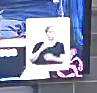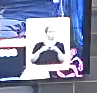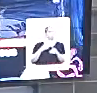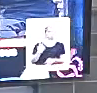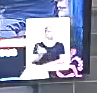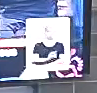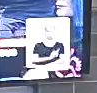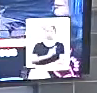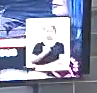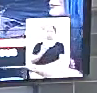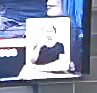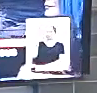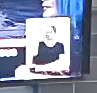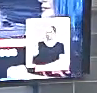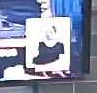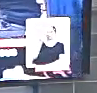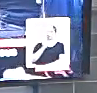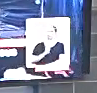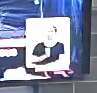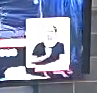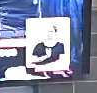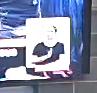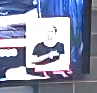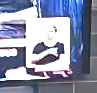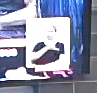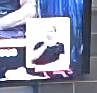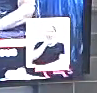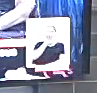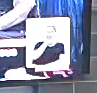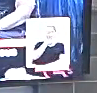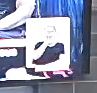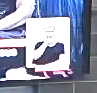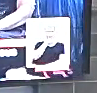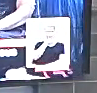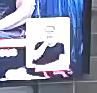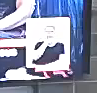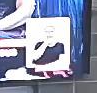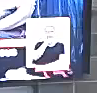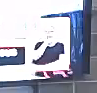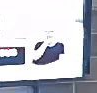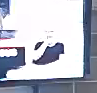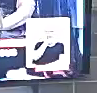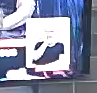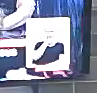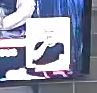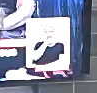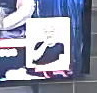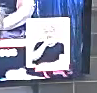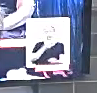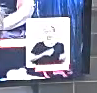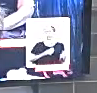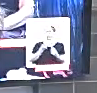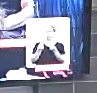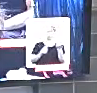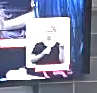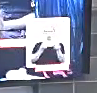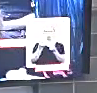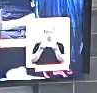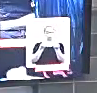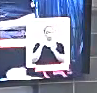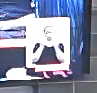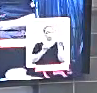pegamos sabemos que foi foi muito triste a forma que fabricar esse ônibus desde